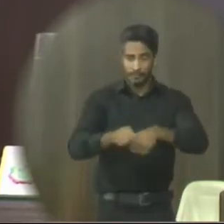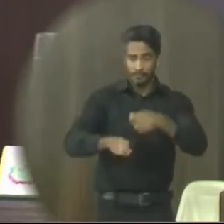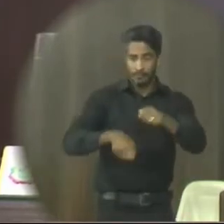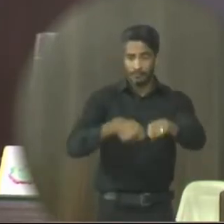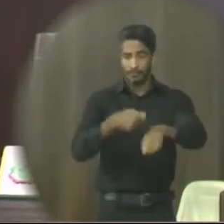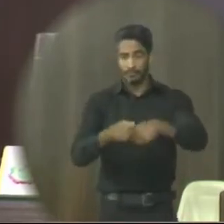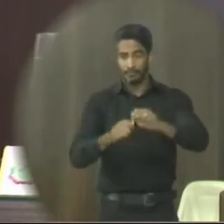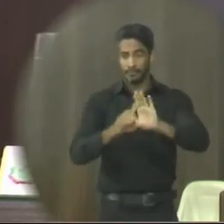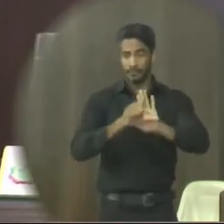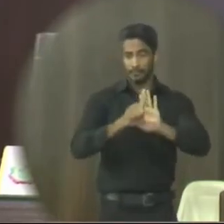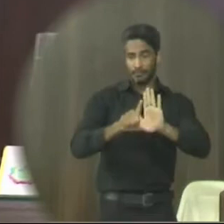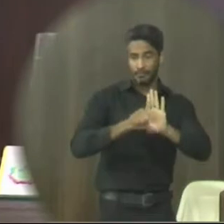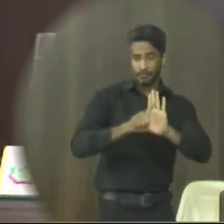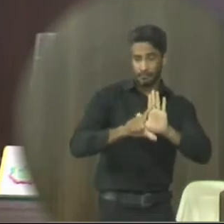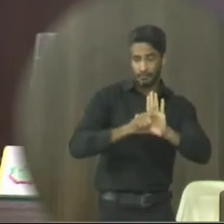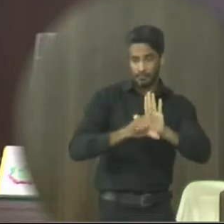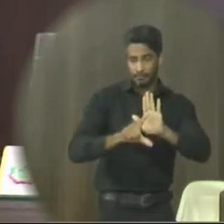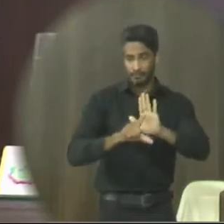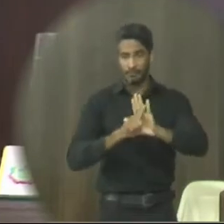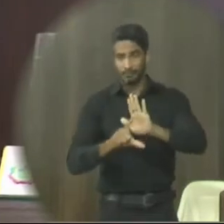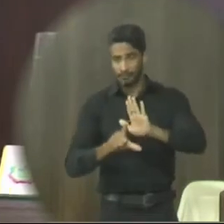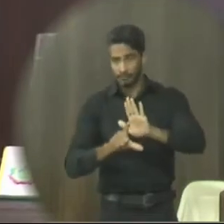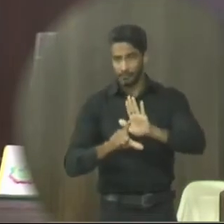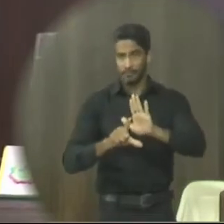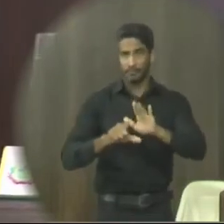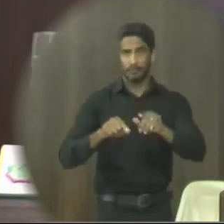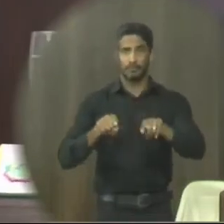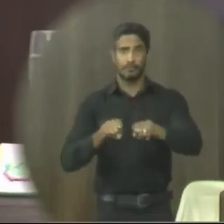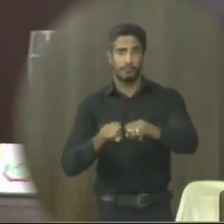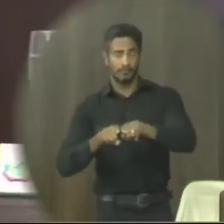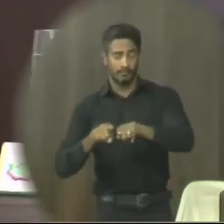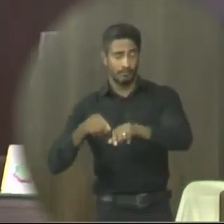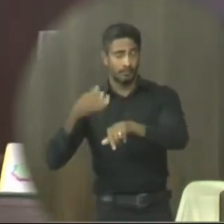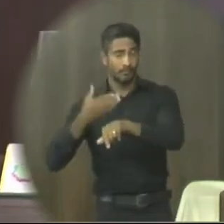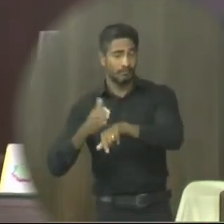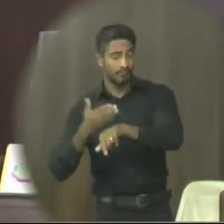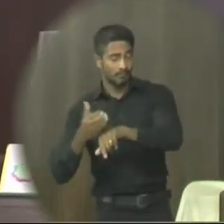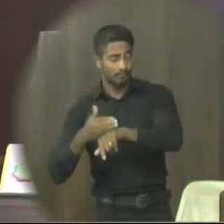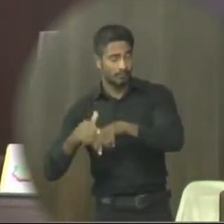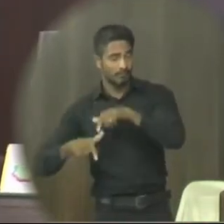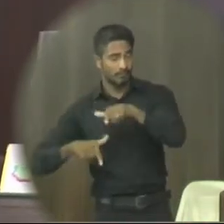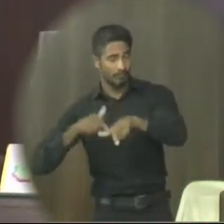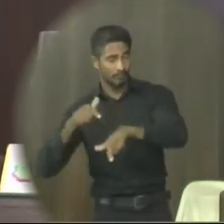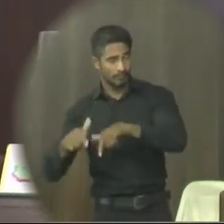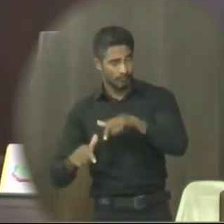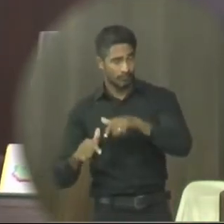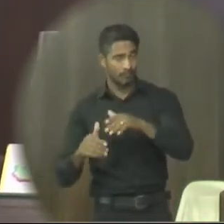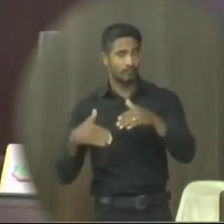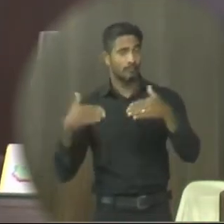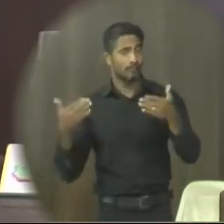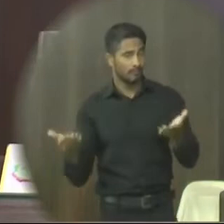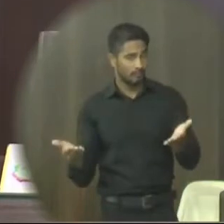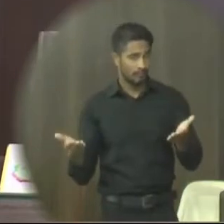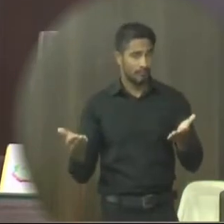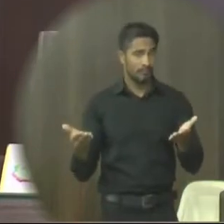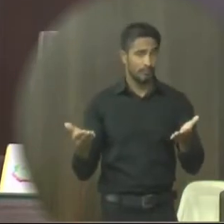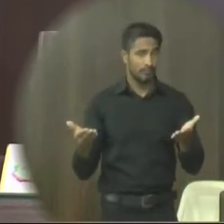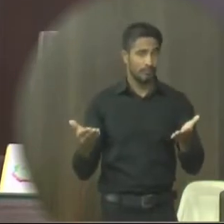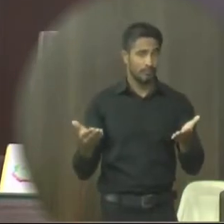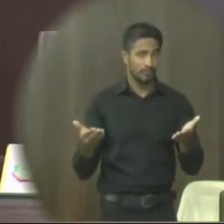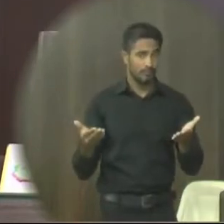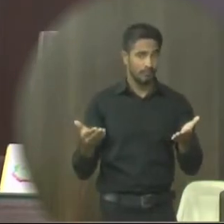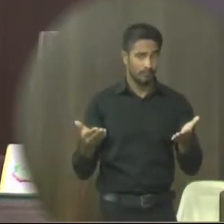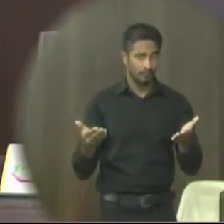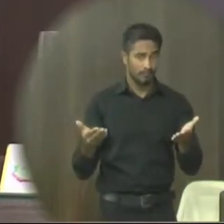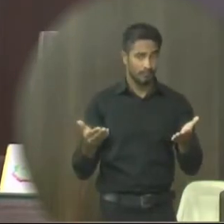O legislativo adita-se normas e o executivo práticas aos atos segundo das normas. Nesse sinêncio